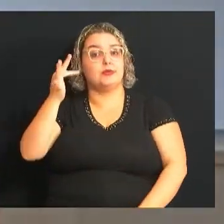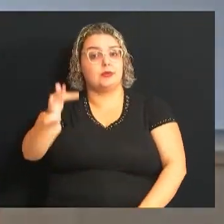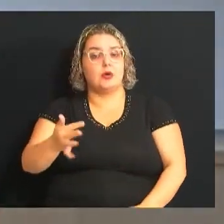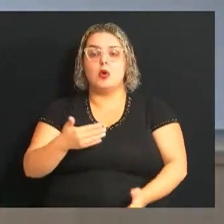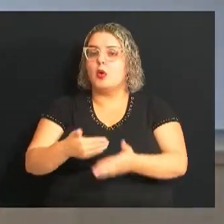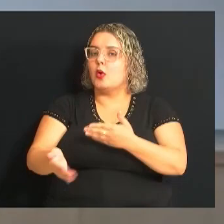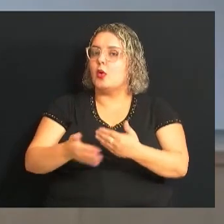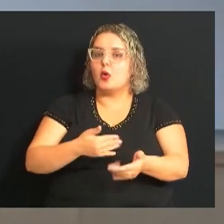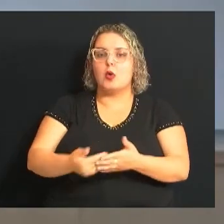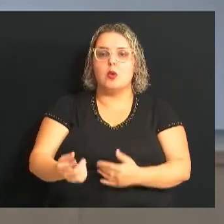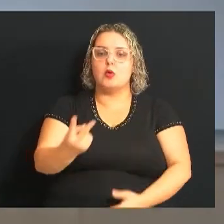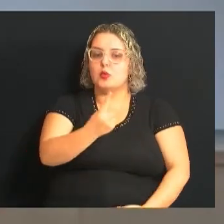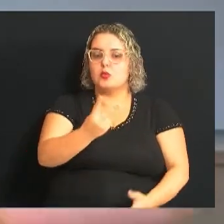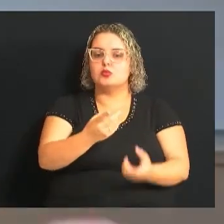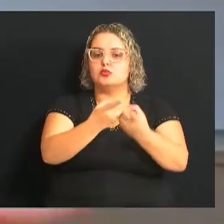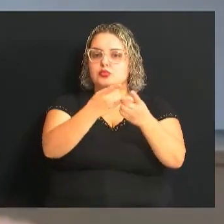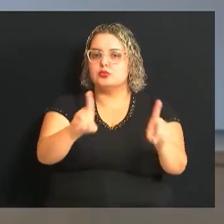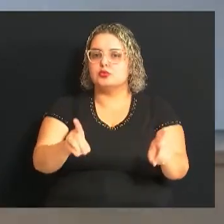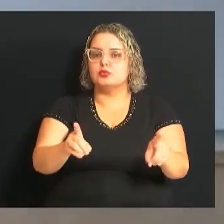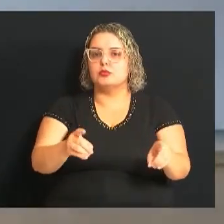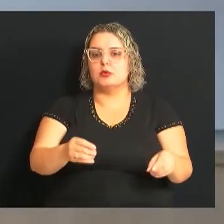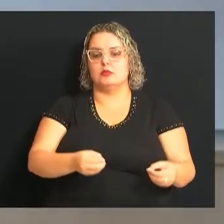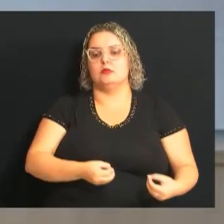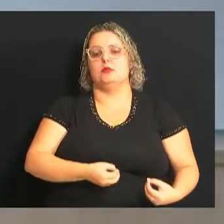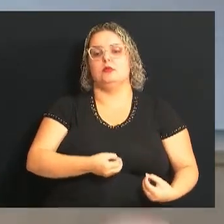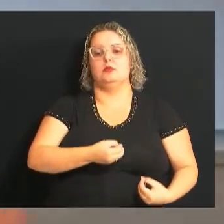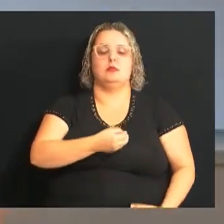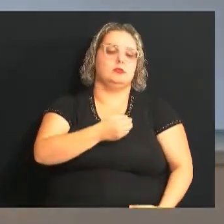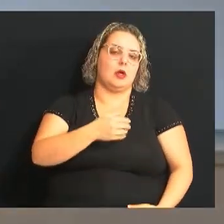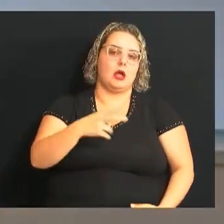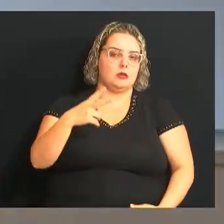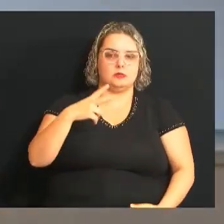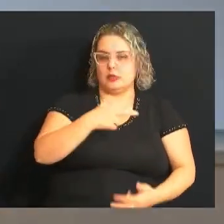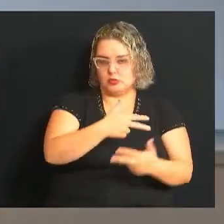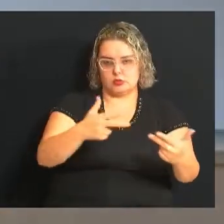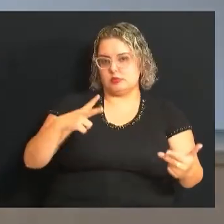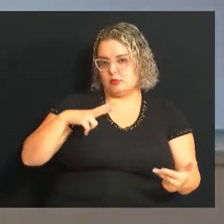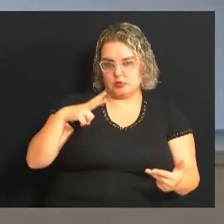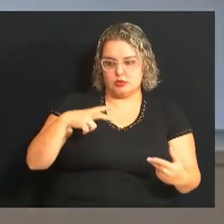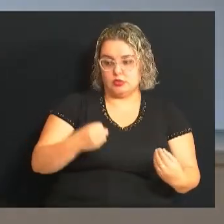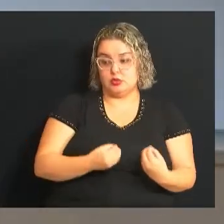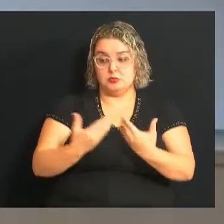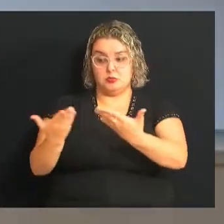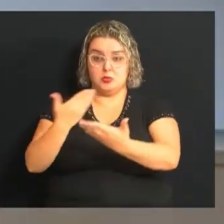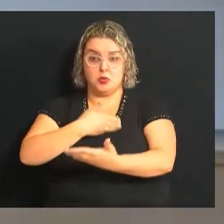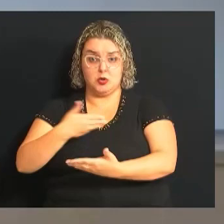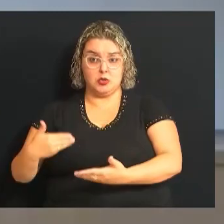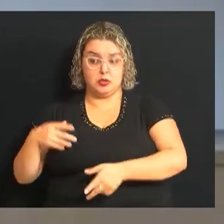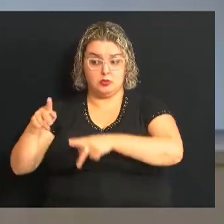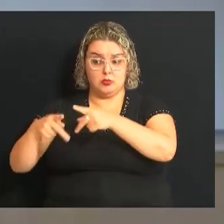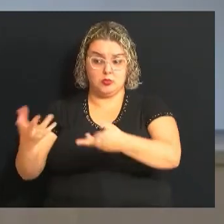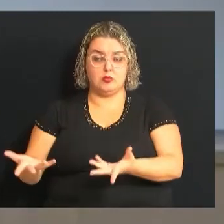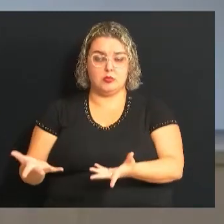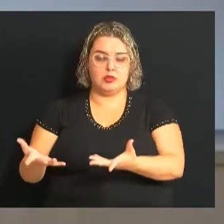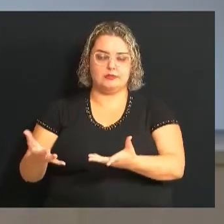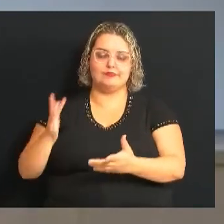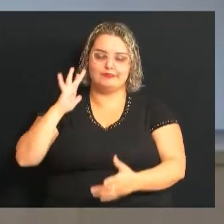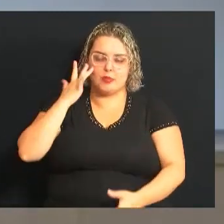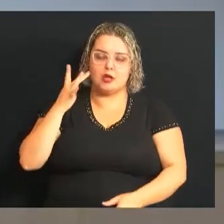as suas questões privadas também está expondo os filhos. Acho isso delicado. Então, eu defendo que